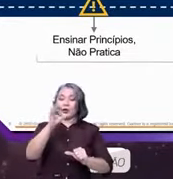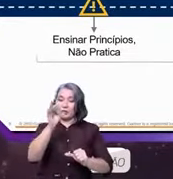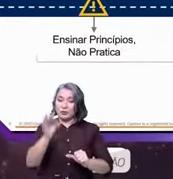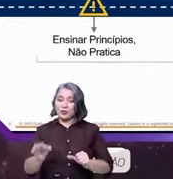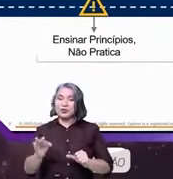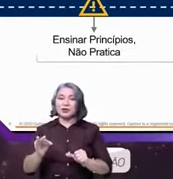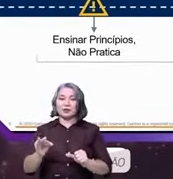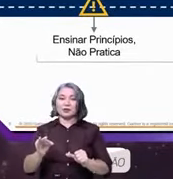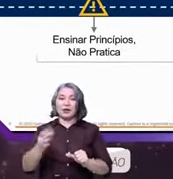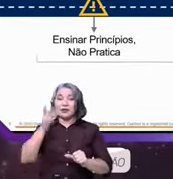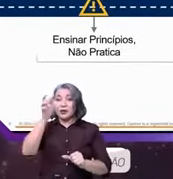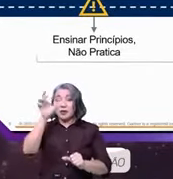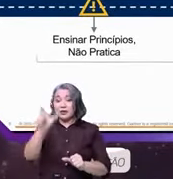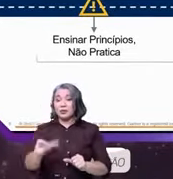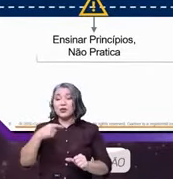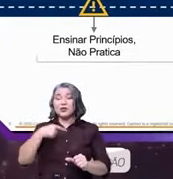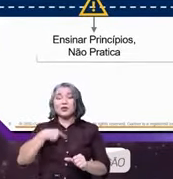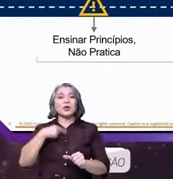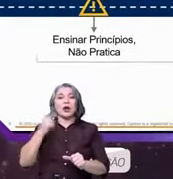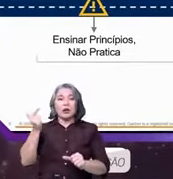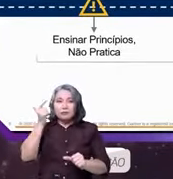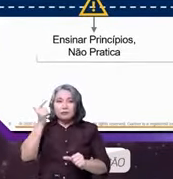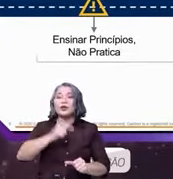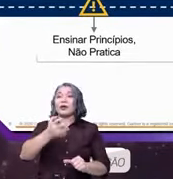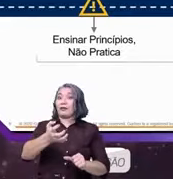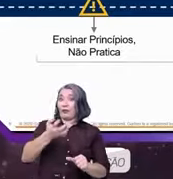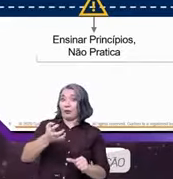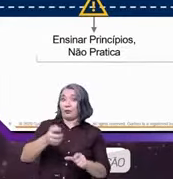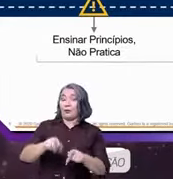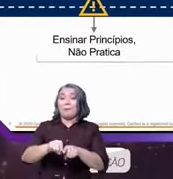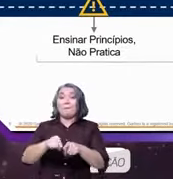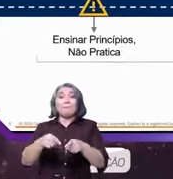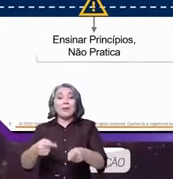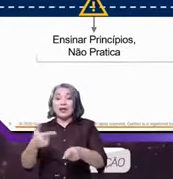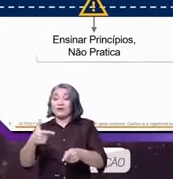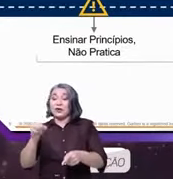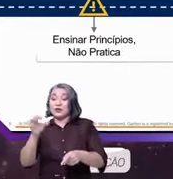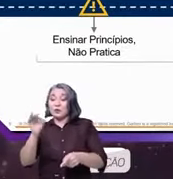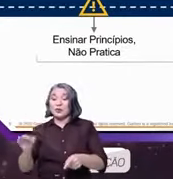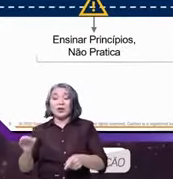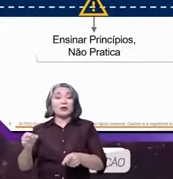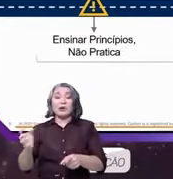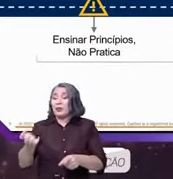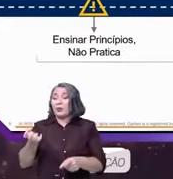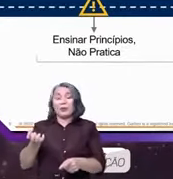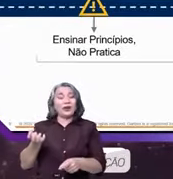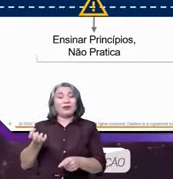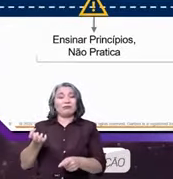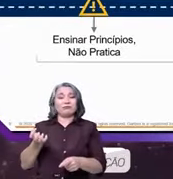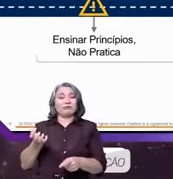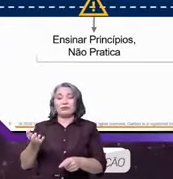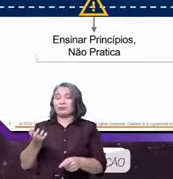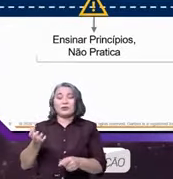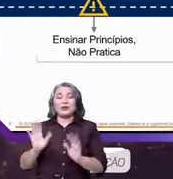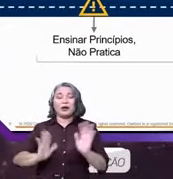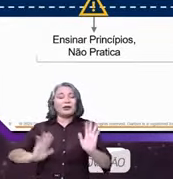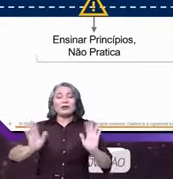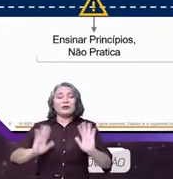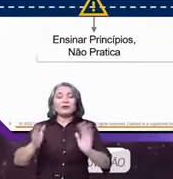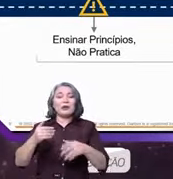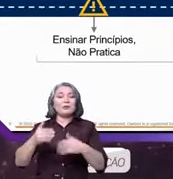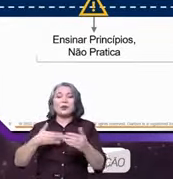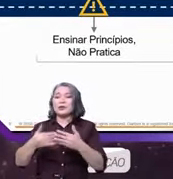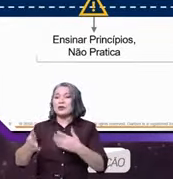final, 80% das pessoas vão embarcar. Irão existir 20% das pessoas que serão resistentes, independentemente